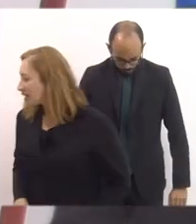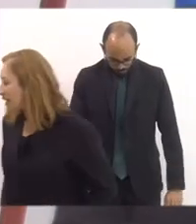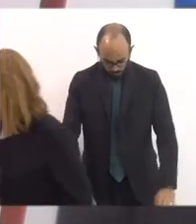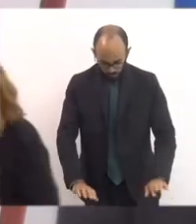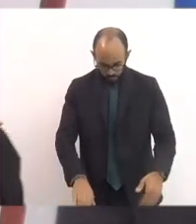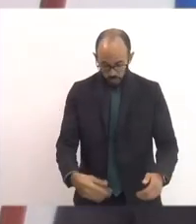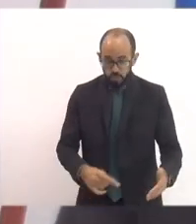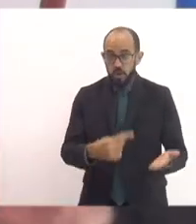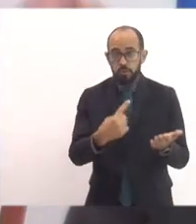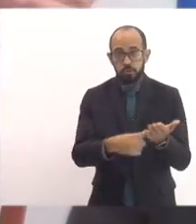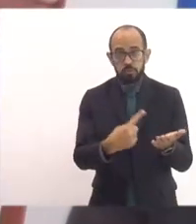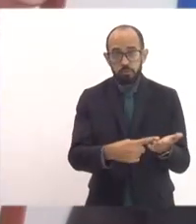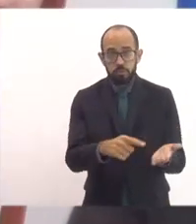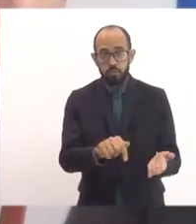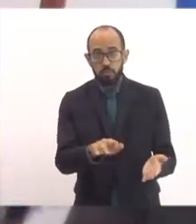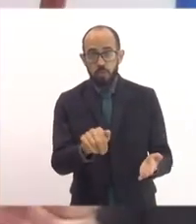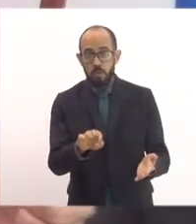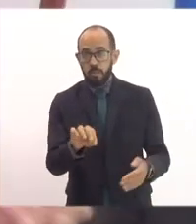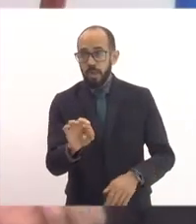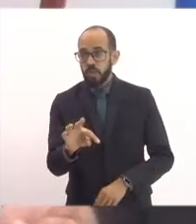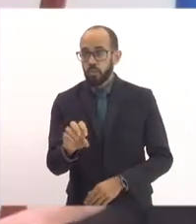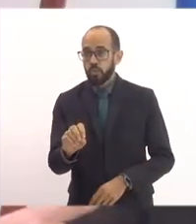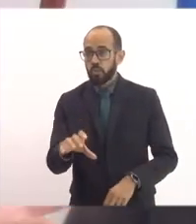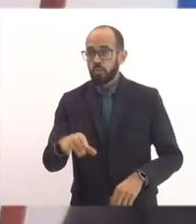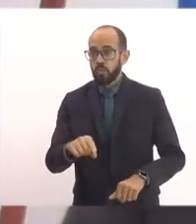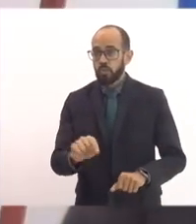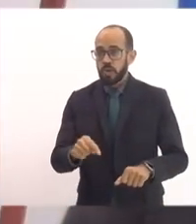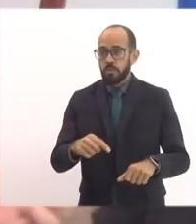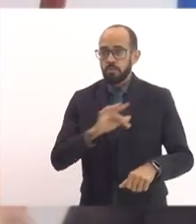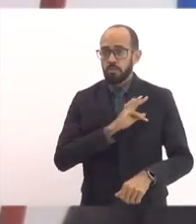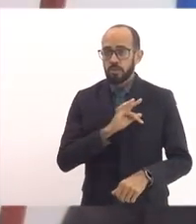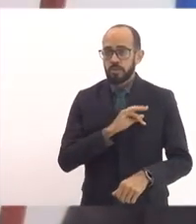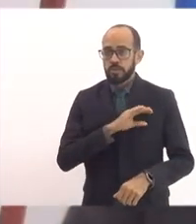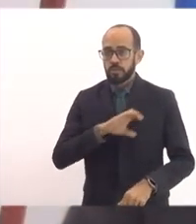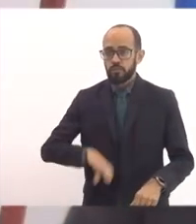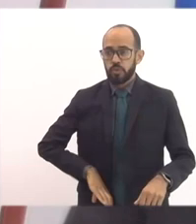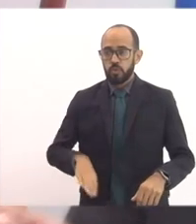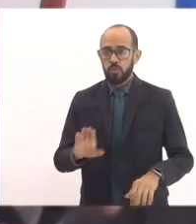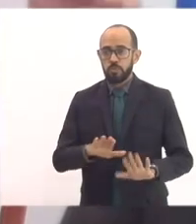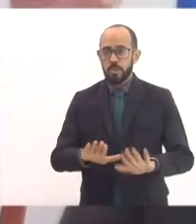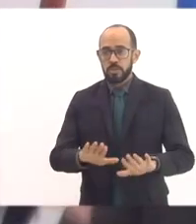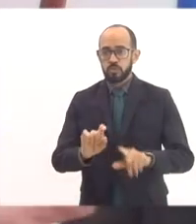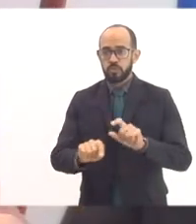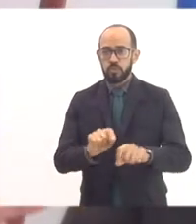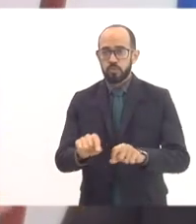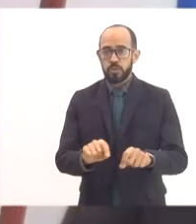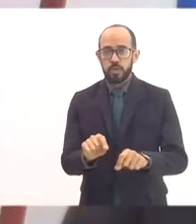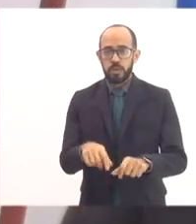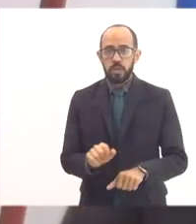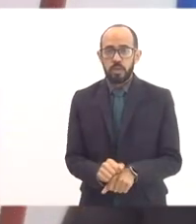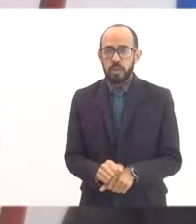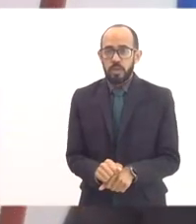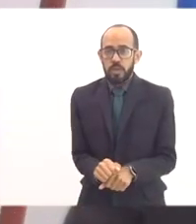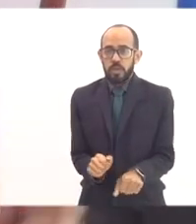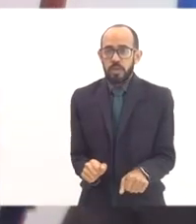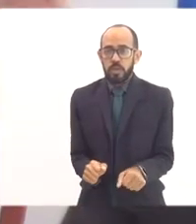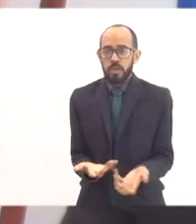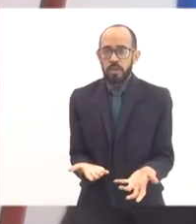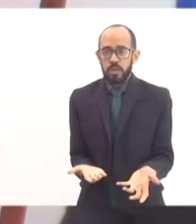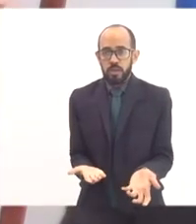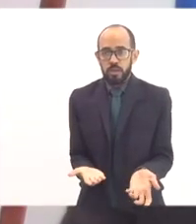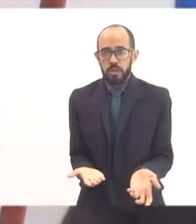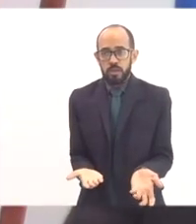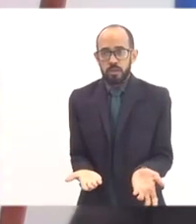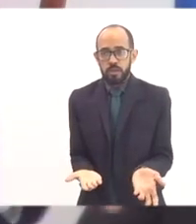Polícia Civil. A gente vai... Compromisso nosso, se a gente tiver de volta, tanto eu quanto o Gualberto, fazer o PCCS da Polícia Civil. A gente está